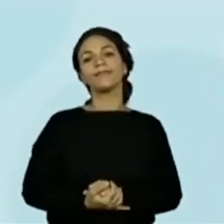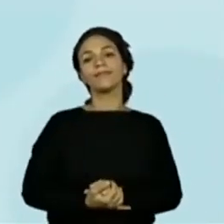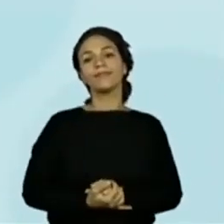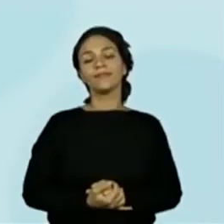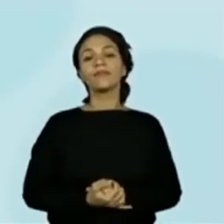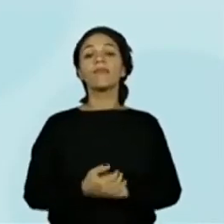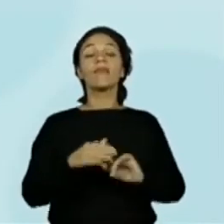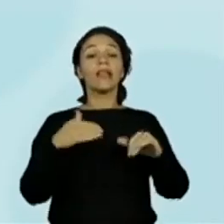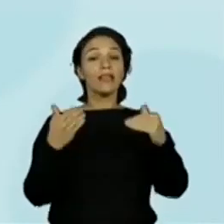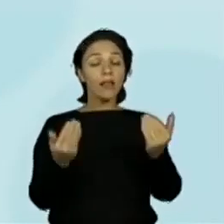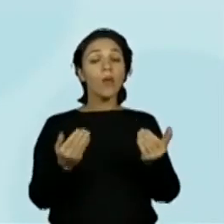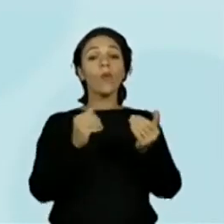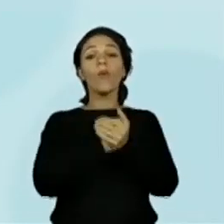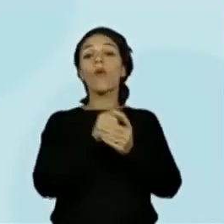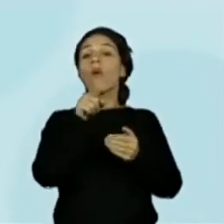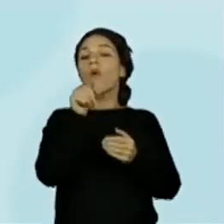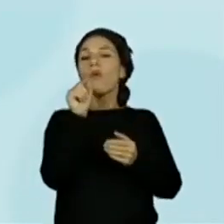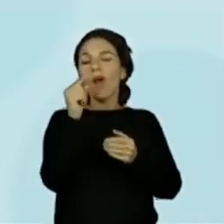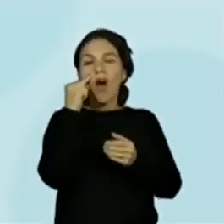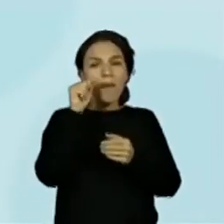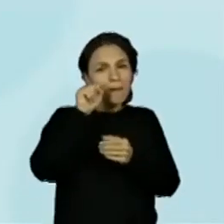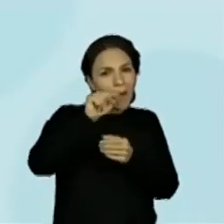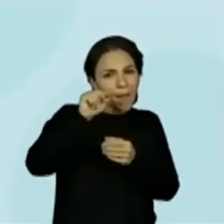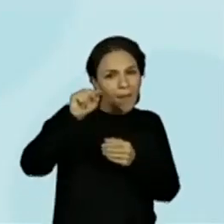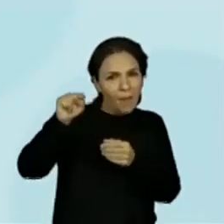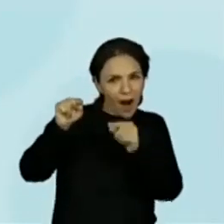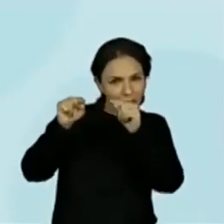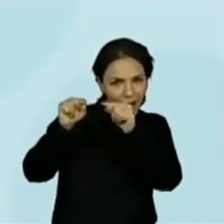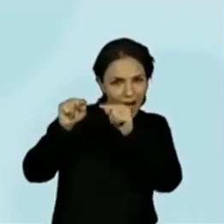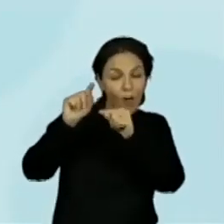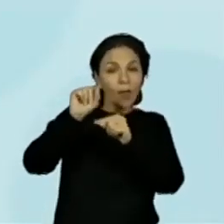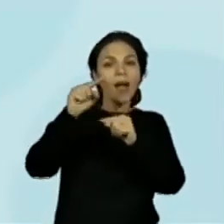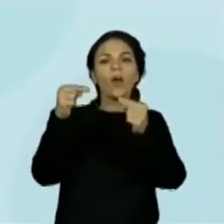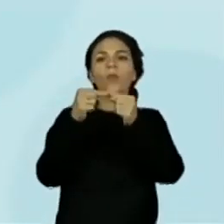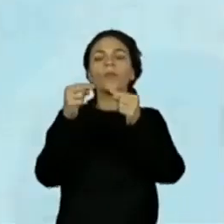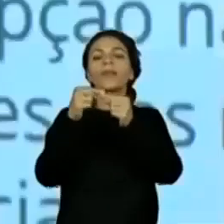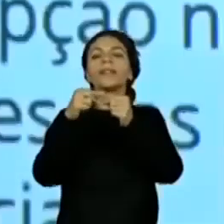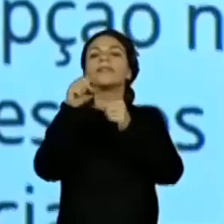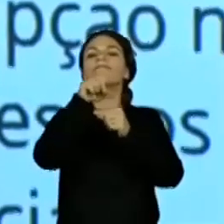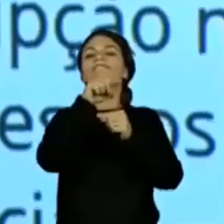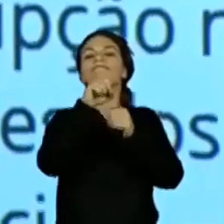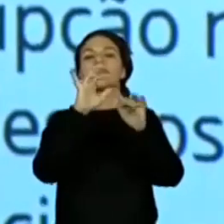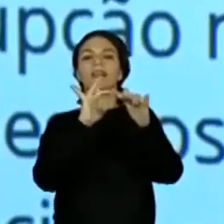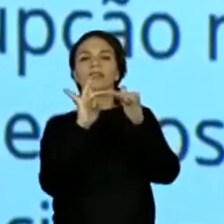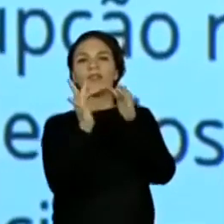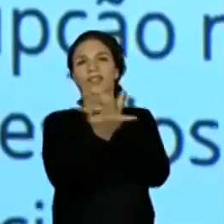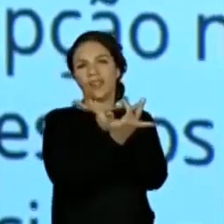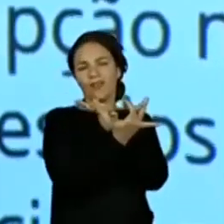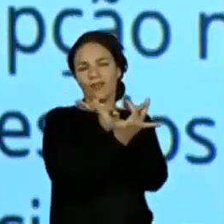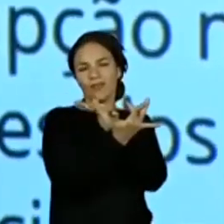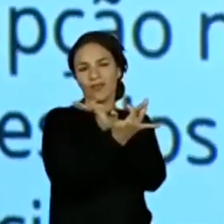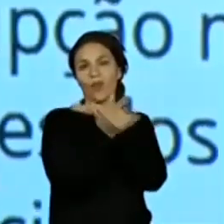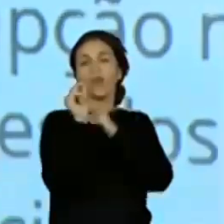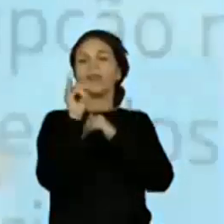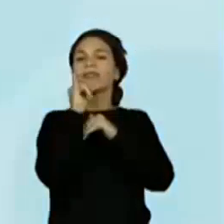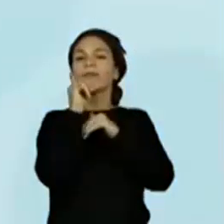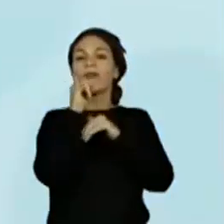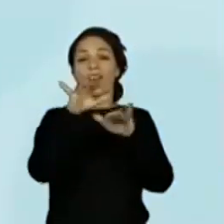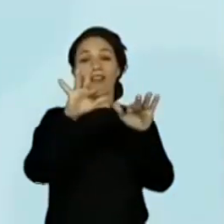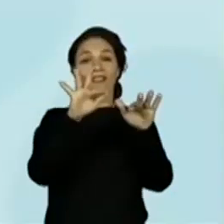Isso aqui a gente usa muito lá nas redes sociais. Marca a interrupção de